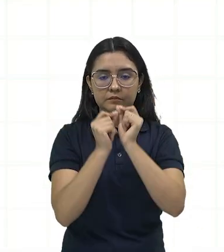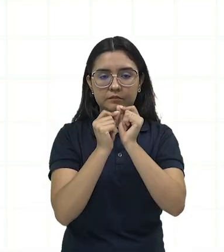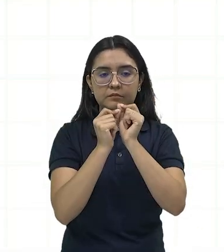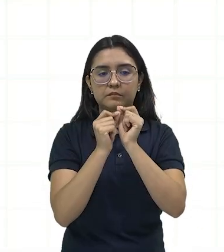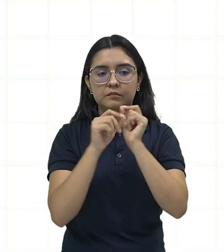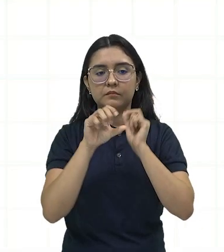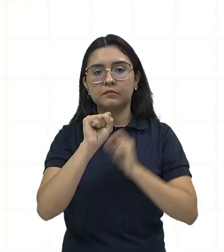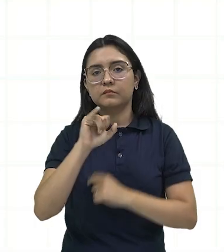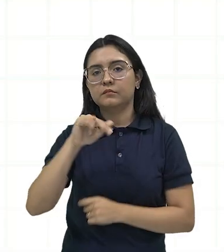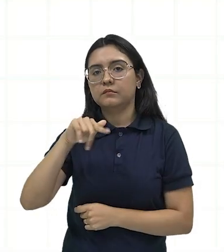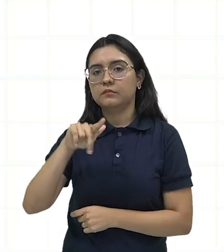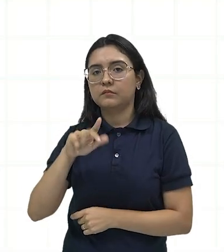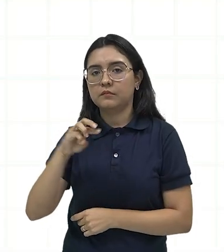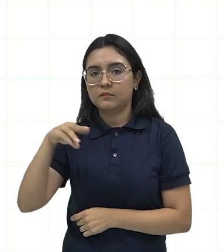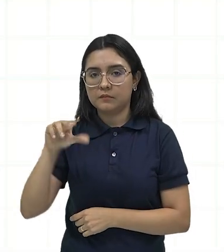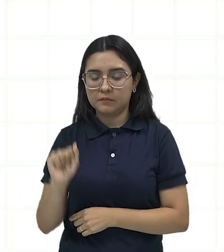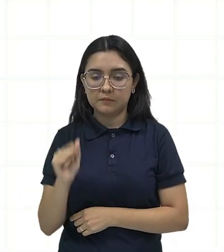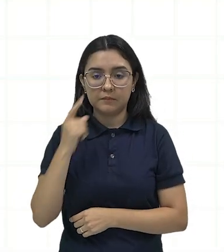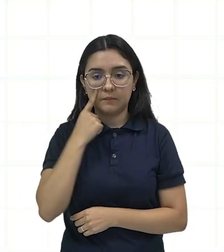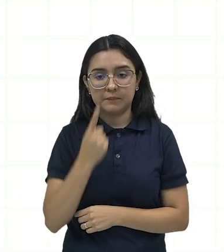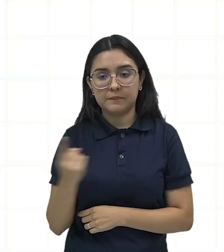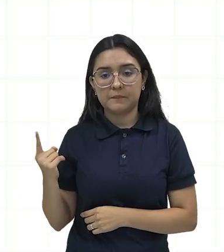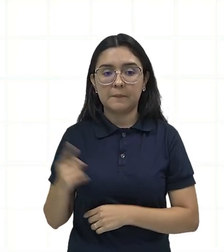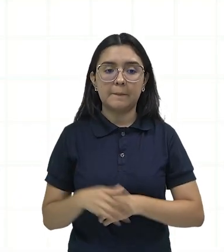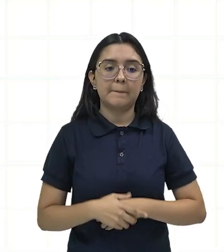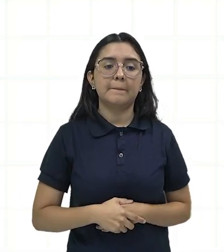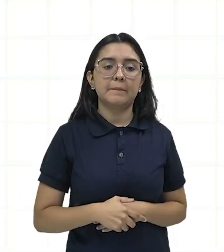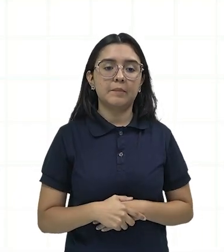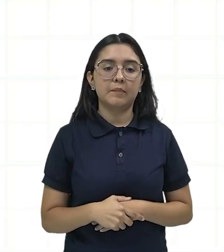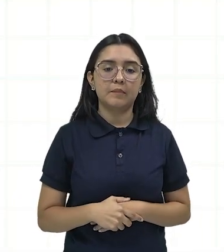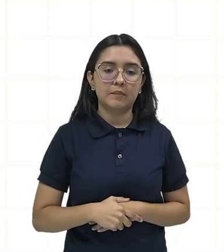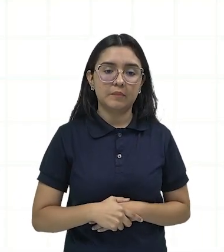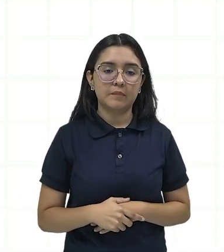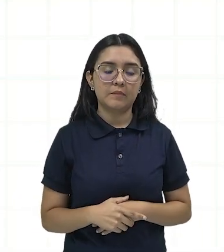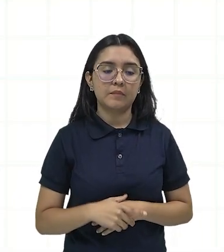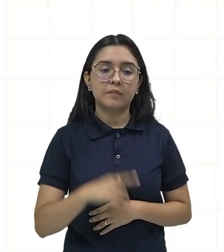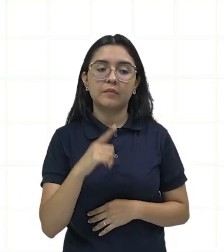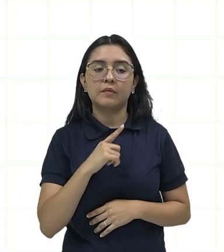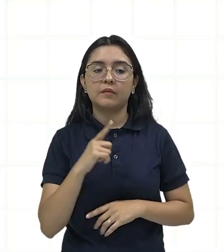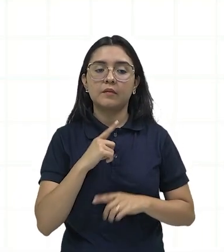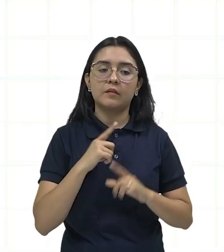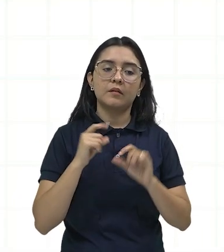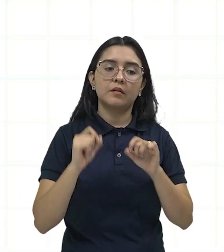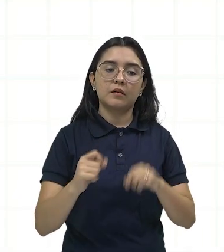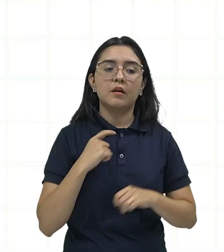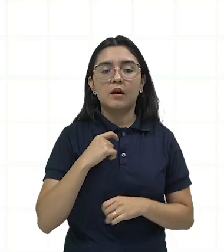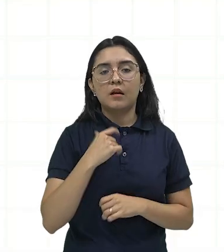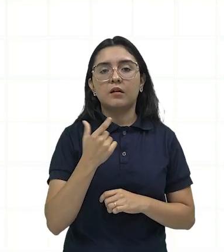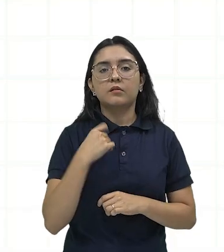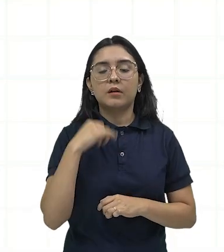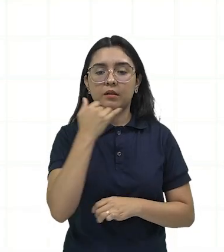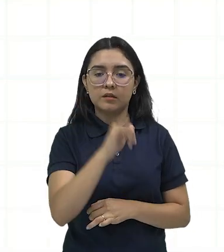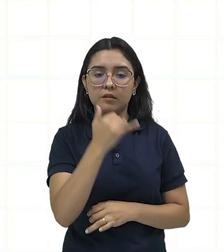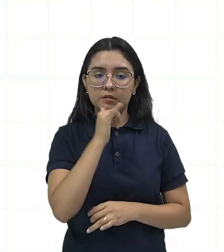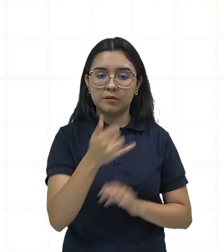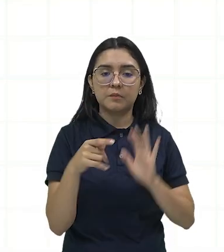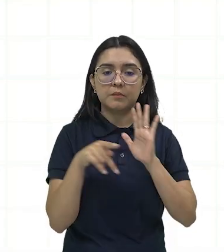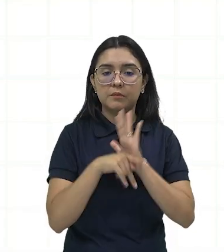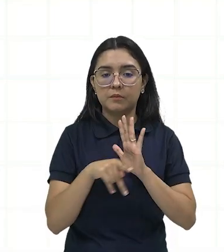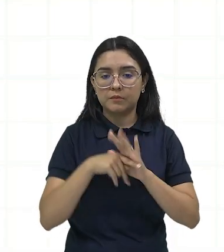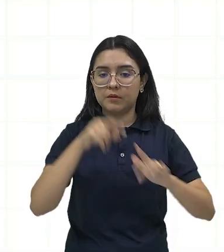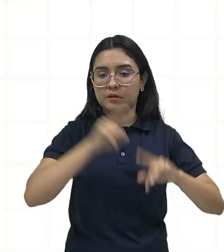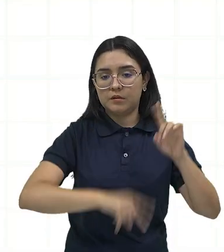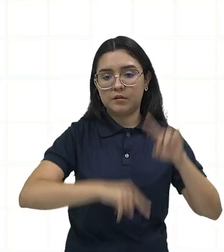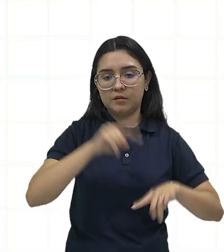sigma. A condutividade de um material é o inverso de sua